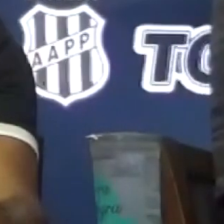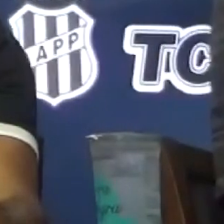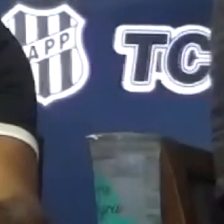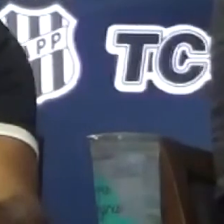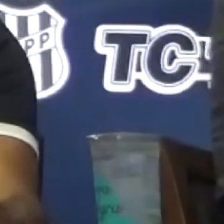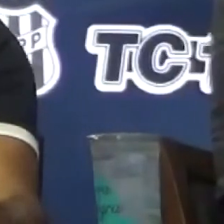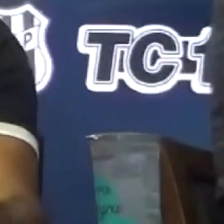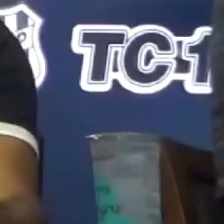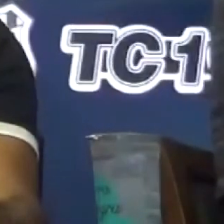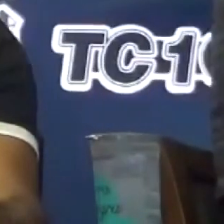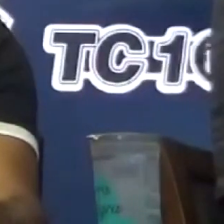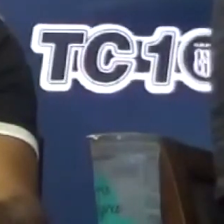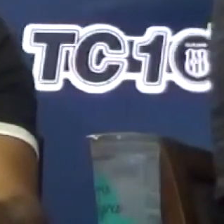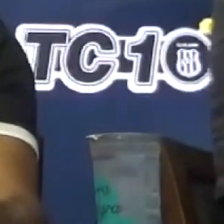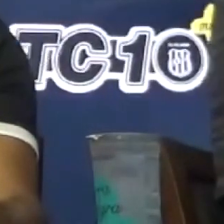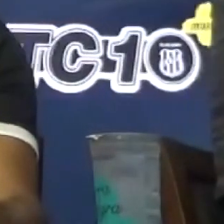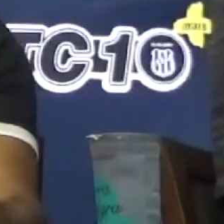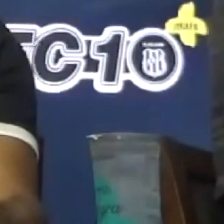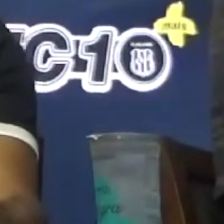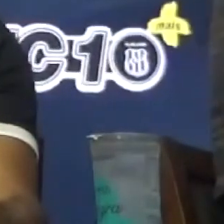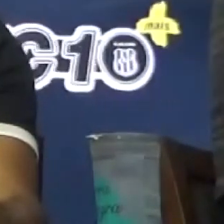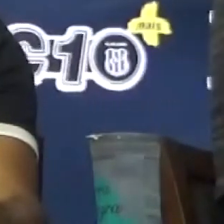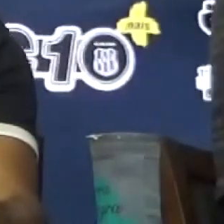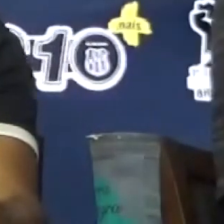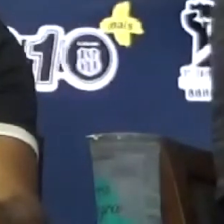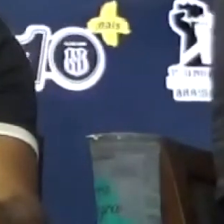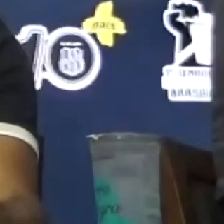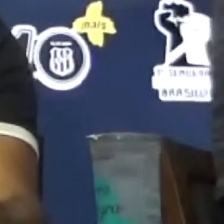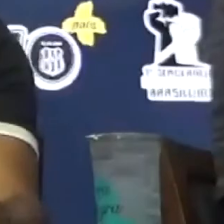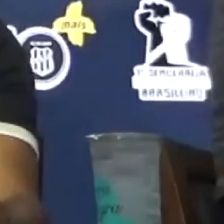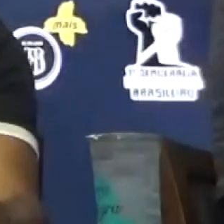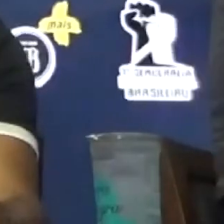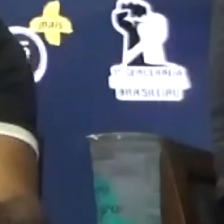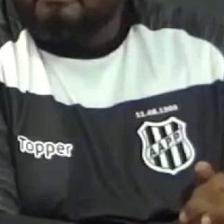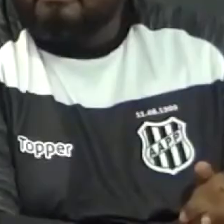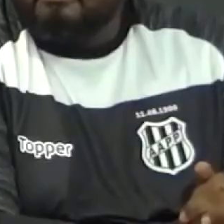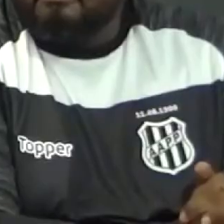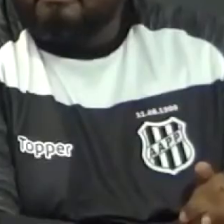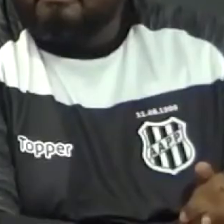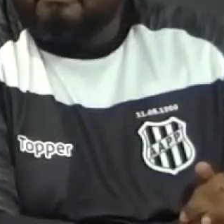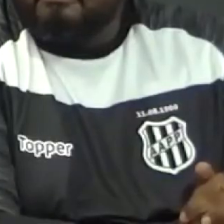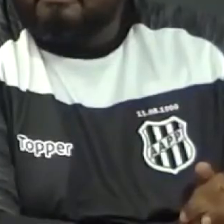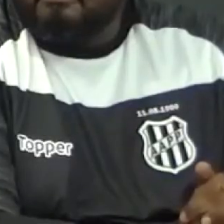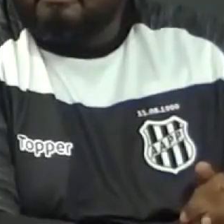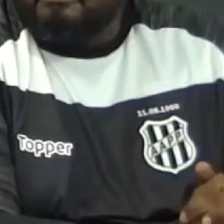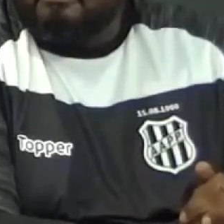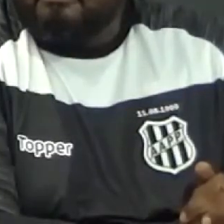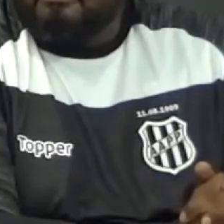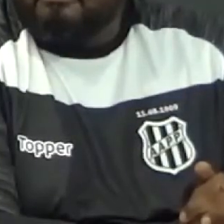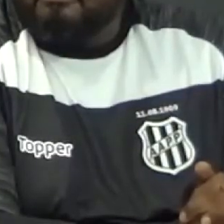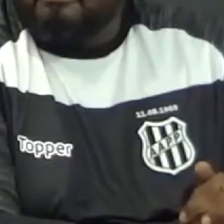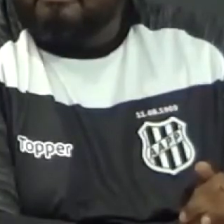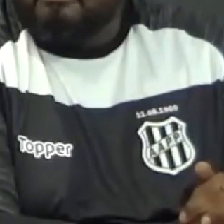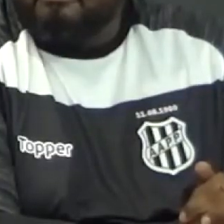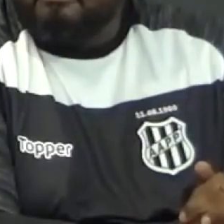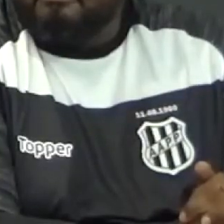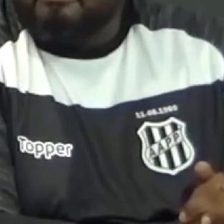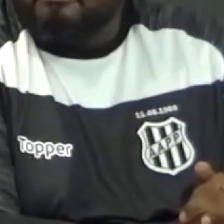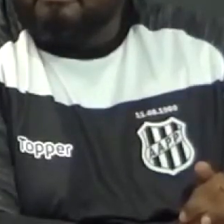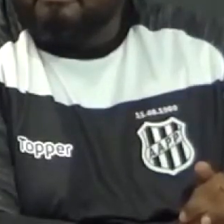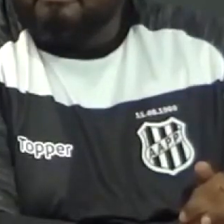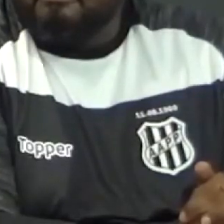no esporte, técnico João Brigatti é apresentado na Ponte Preta. Presidente Sebastião Arcanjo